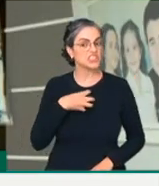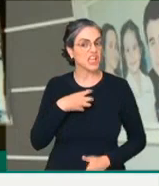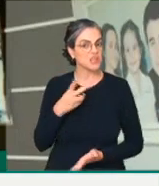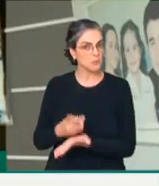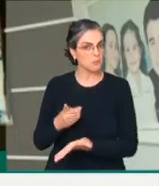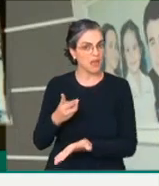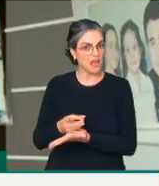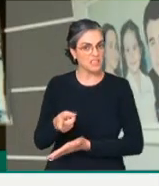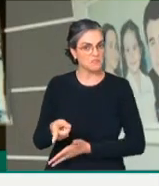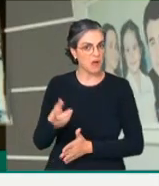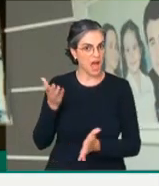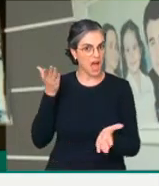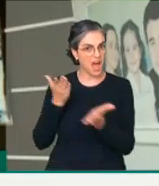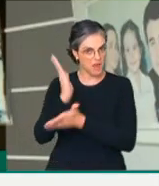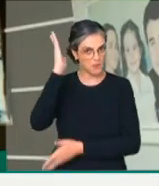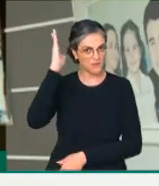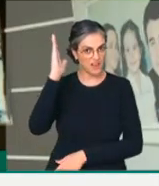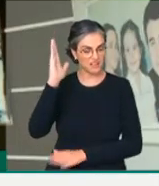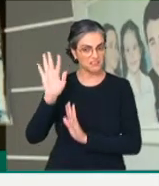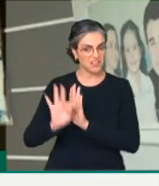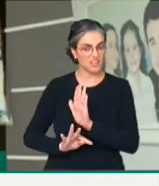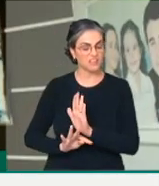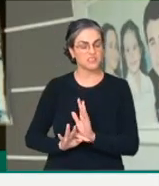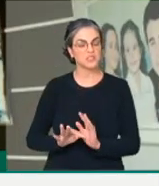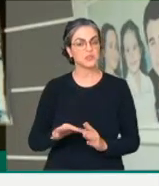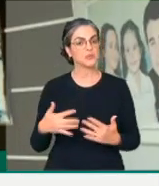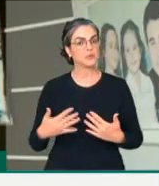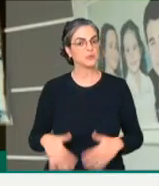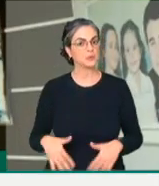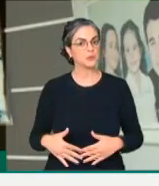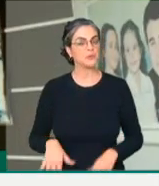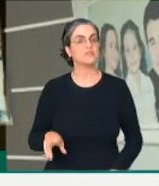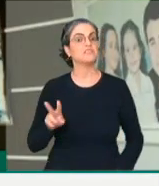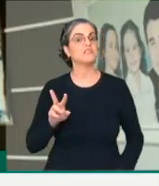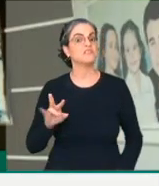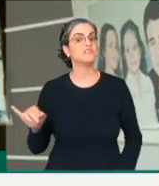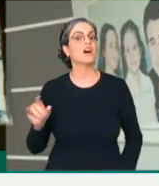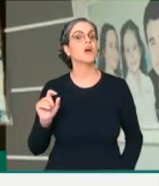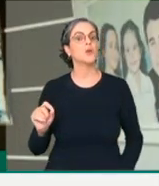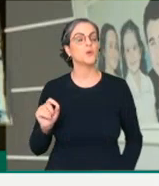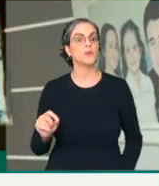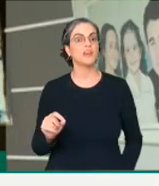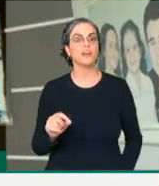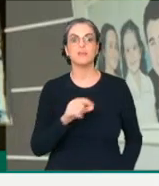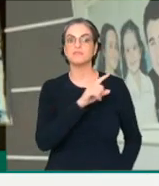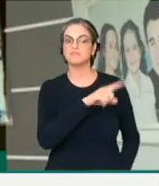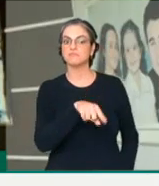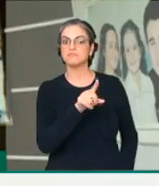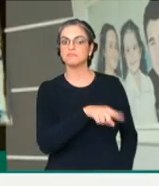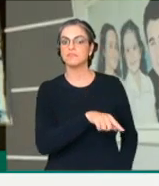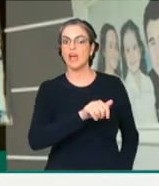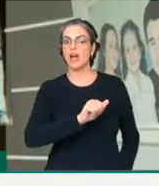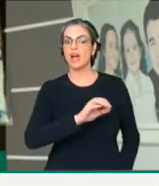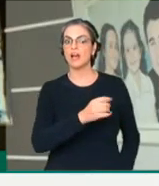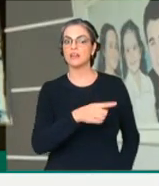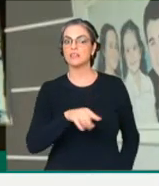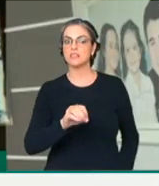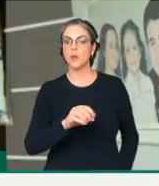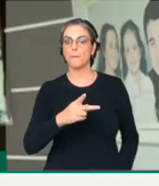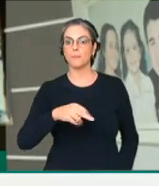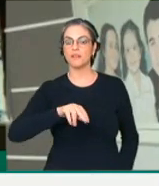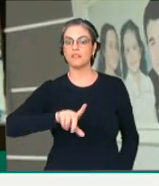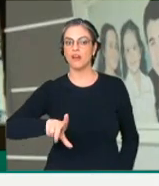redação proposta, vai beneficiar com a extinção da ação penal via